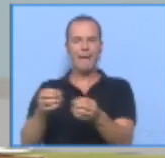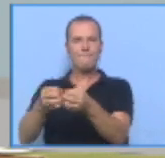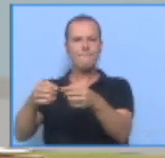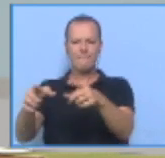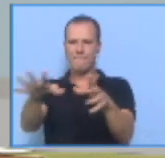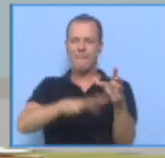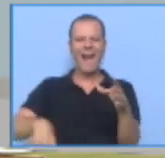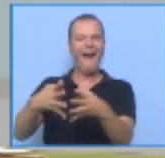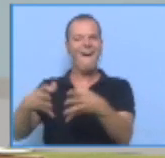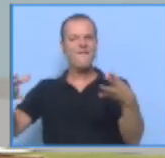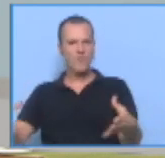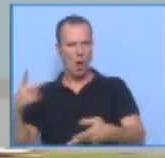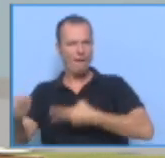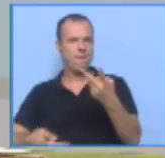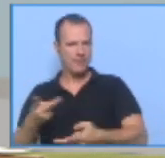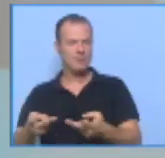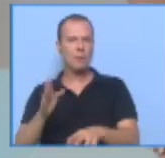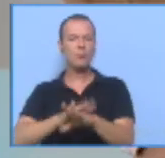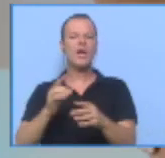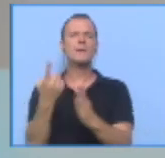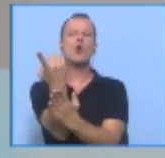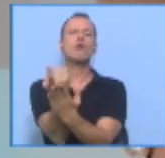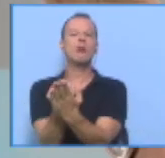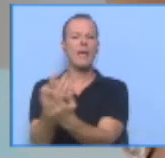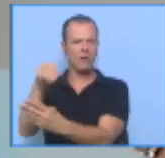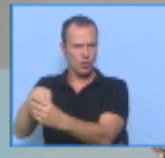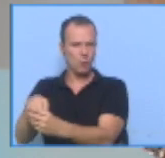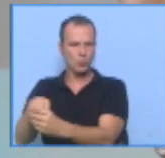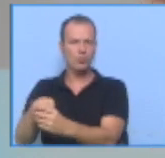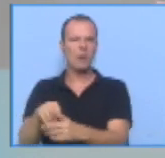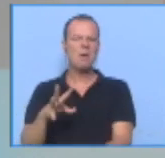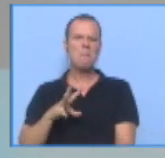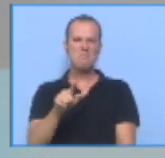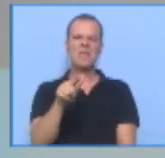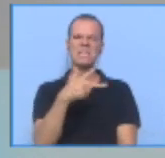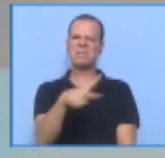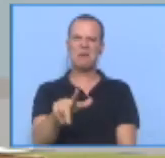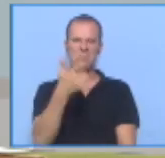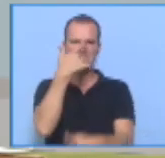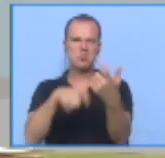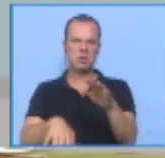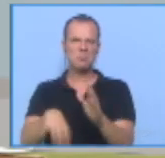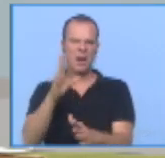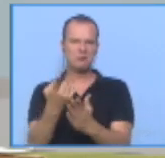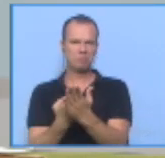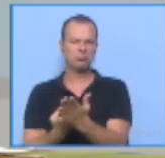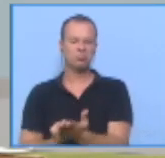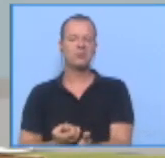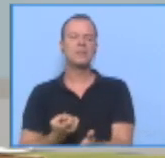Grande Lisboa. A partir do inquérito... Do inquérito, a mil e poucas pessoas. Sim, 1.100 pessoas por aí, que